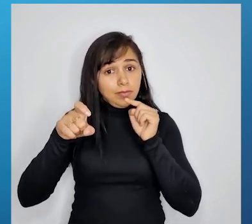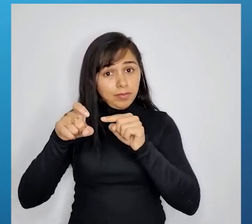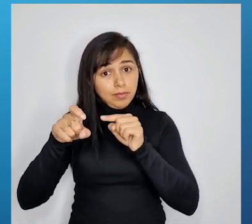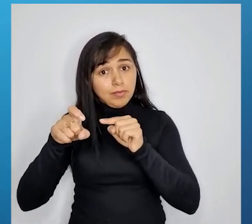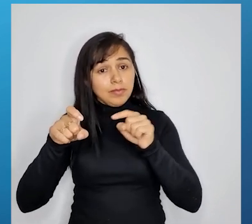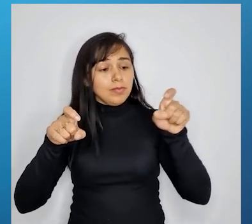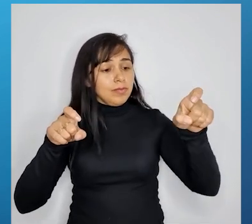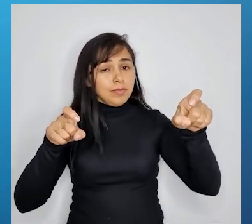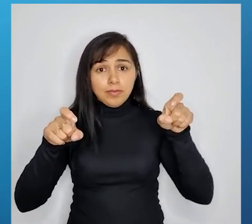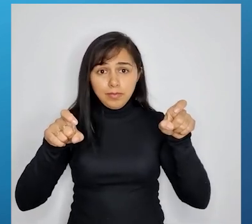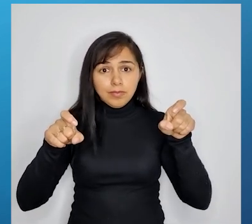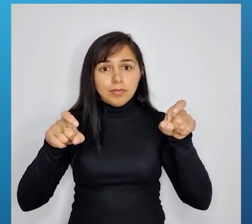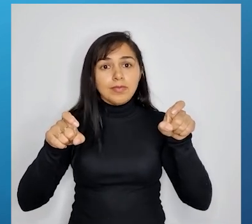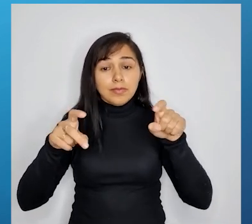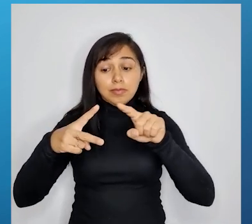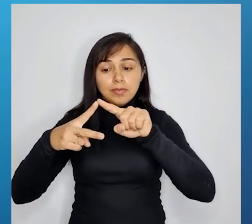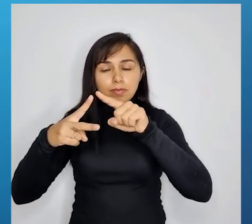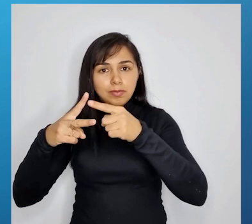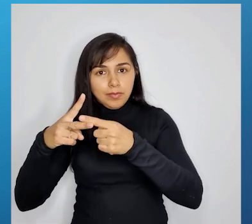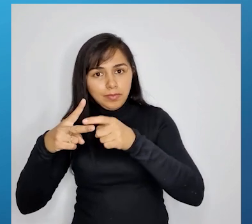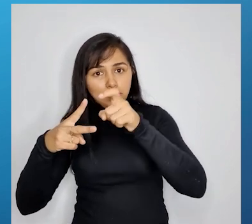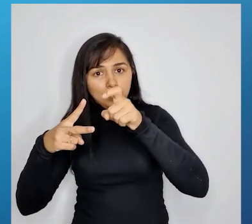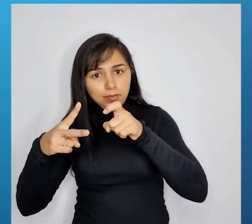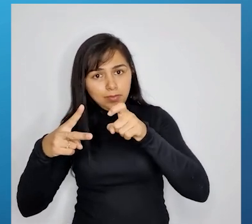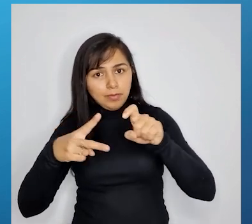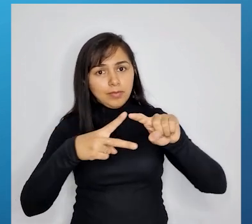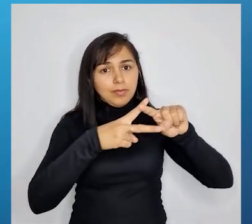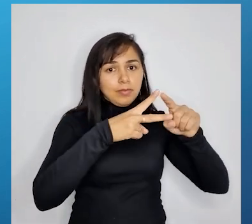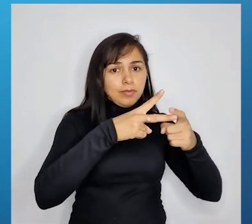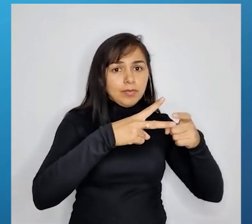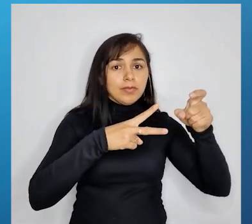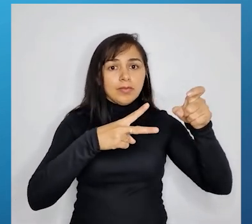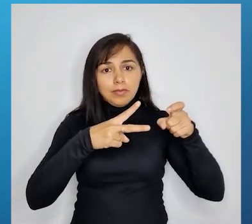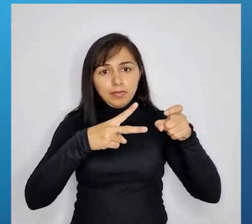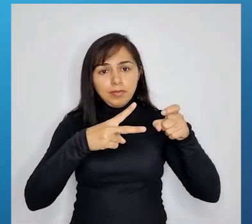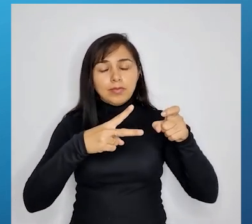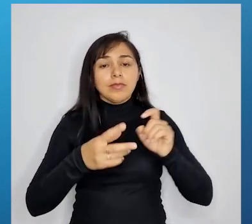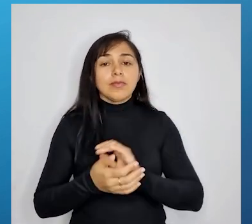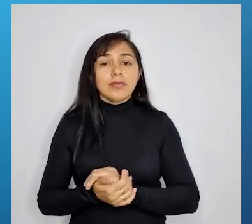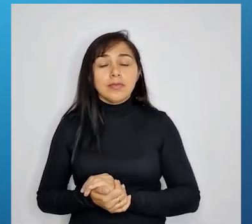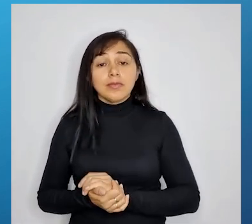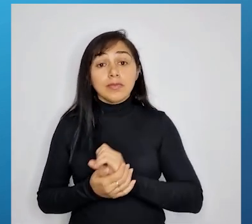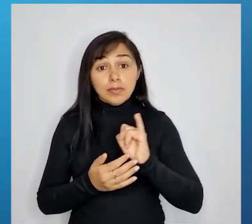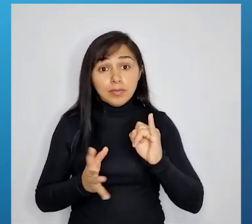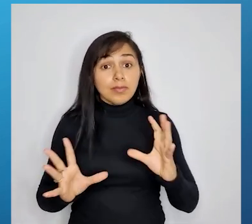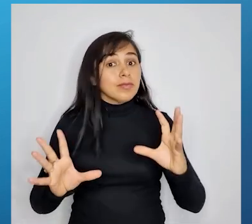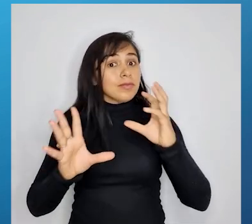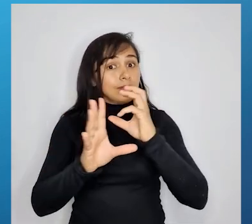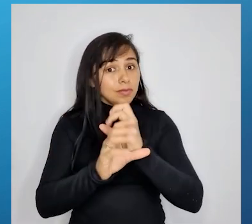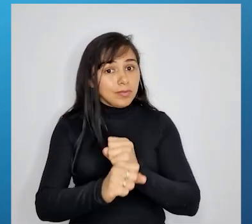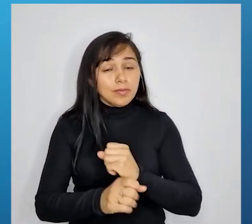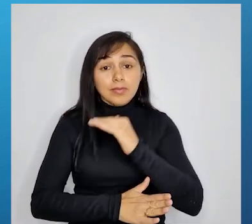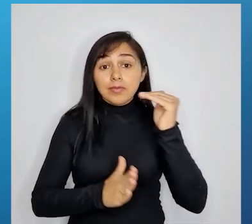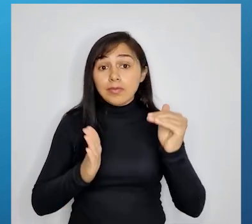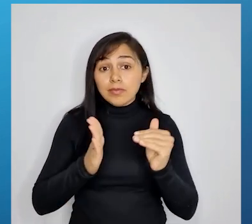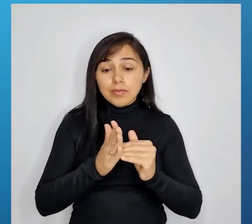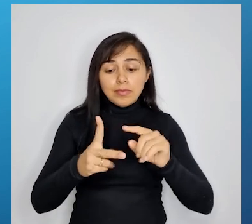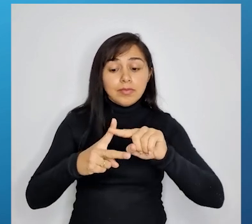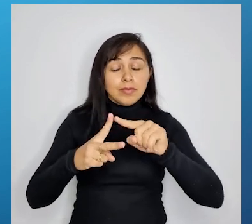x também. Lembra que a soma dos ângulos internos de um trapézio é 360. Então, nós vamos aqui,